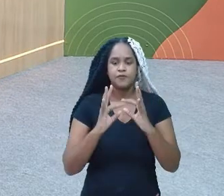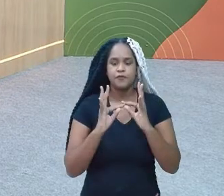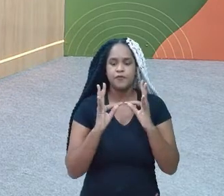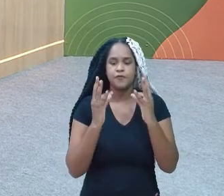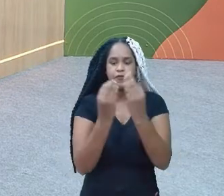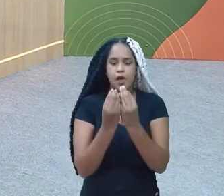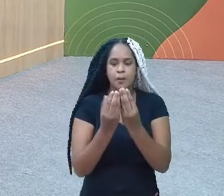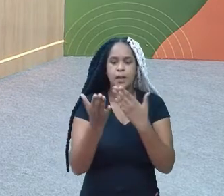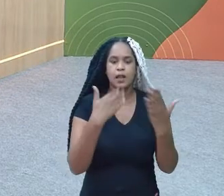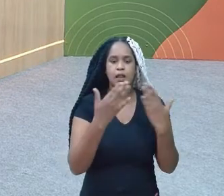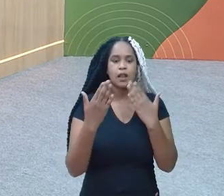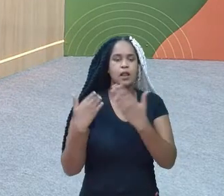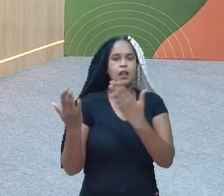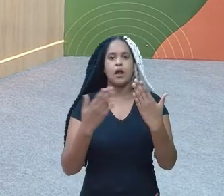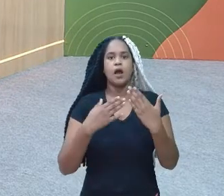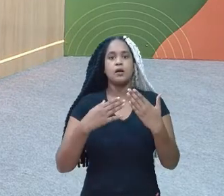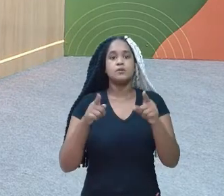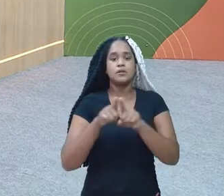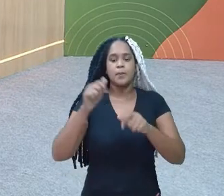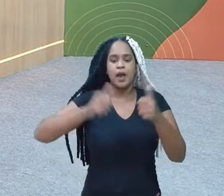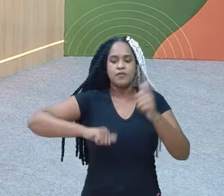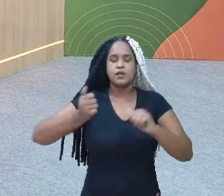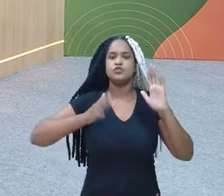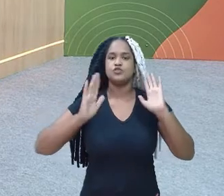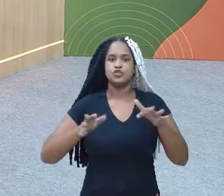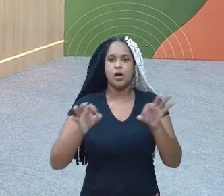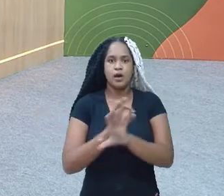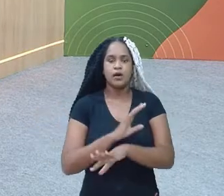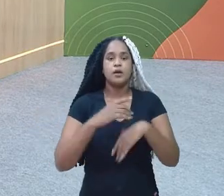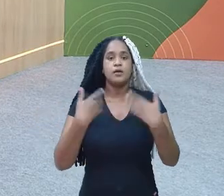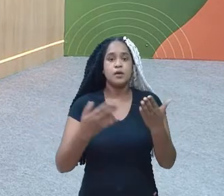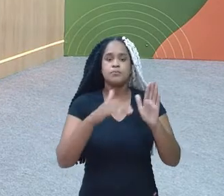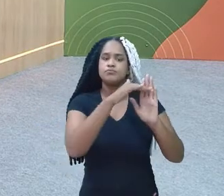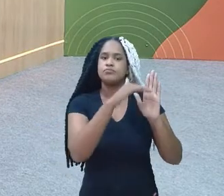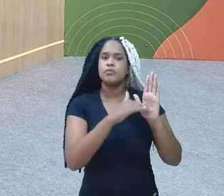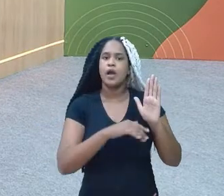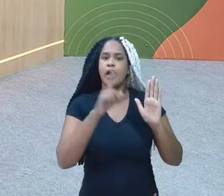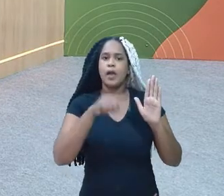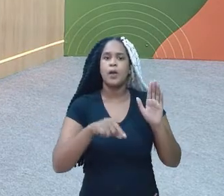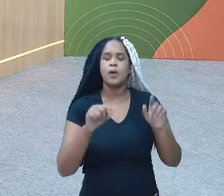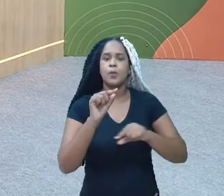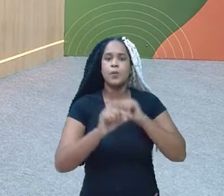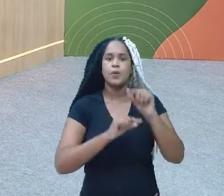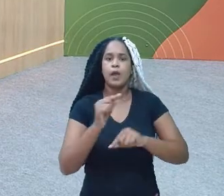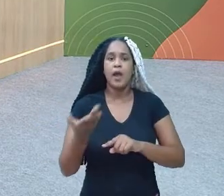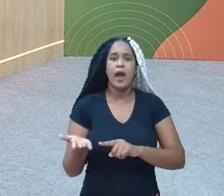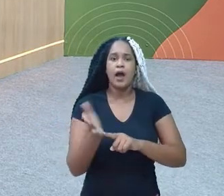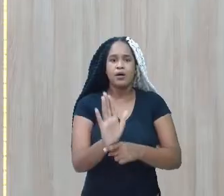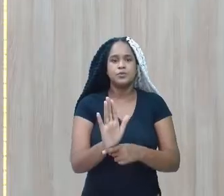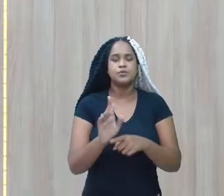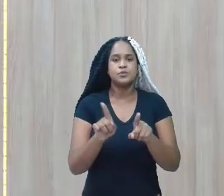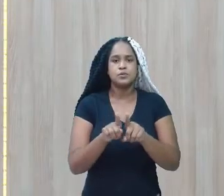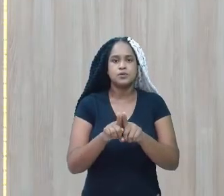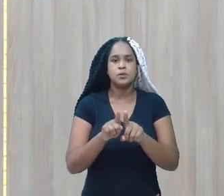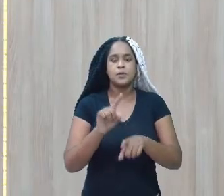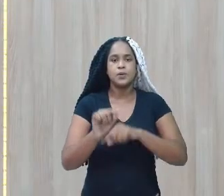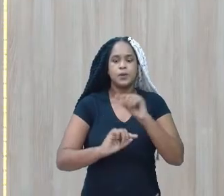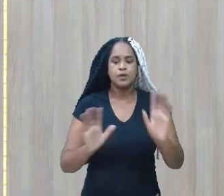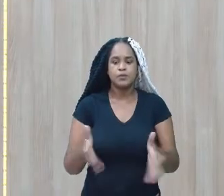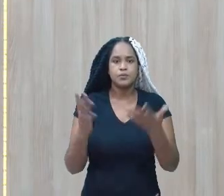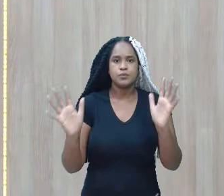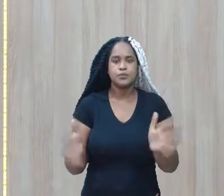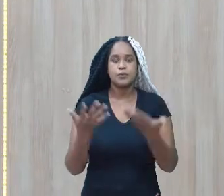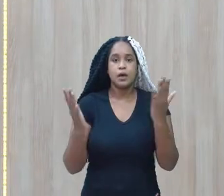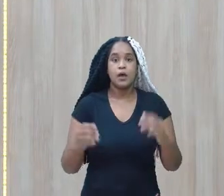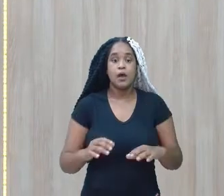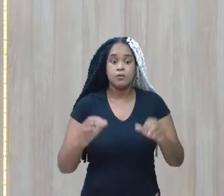da avaliação diagnóstica, então são ferramentas para fundamentar. E depois dele